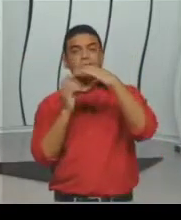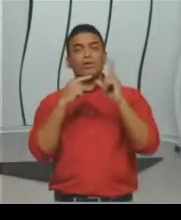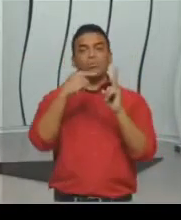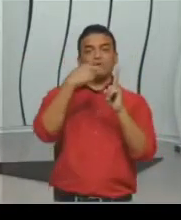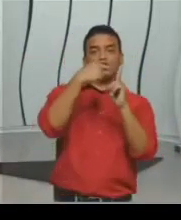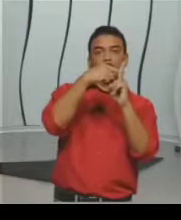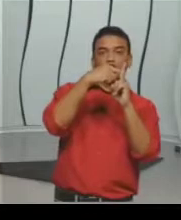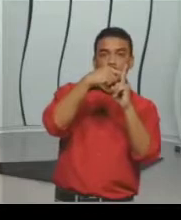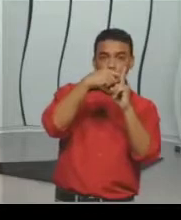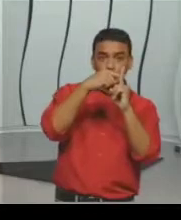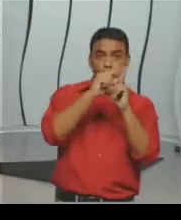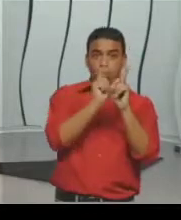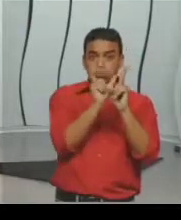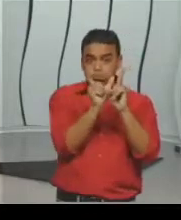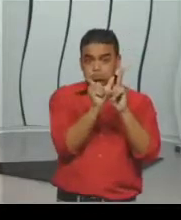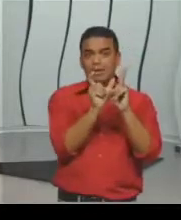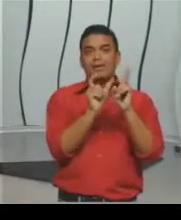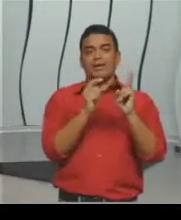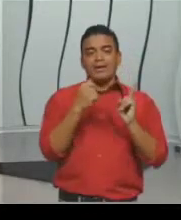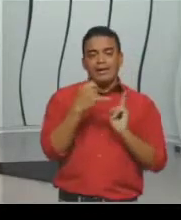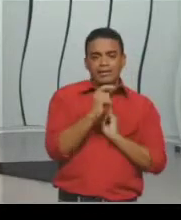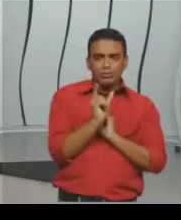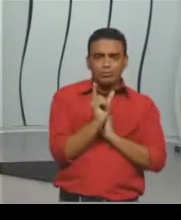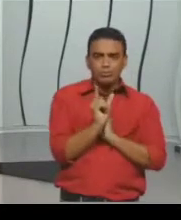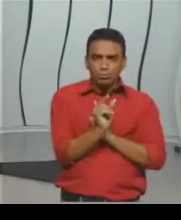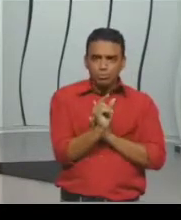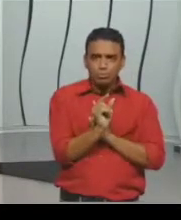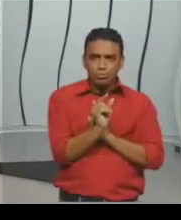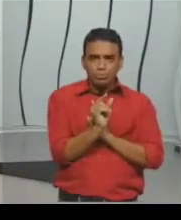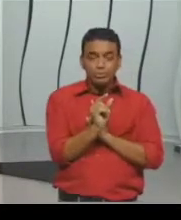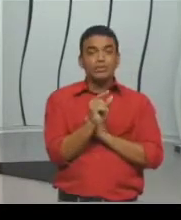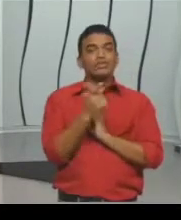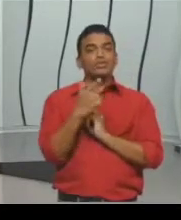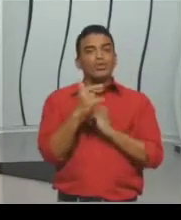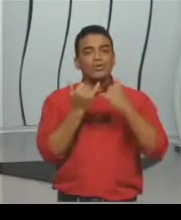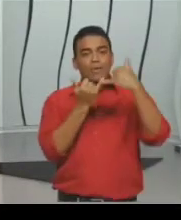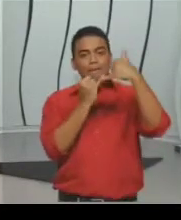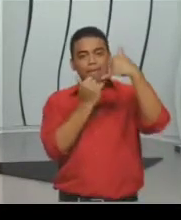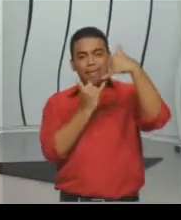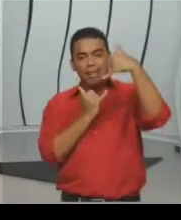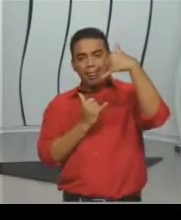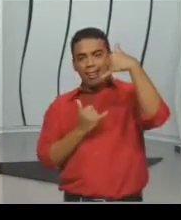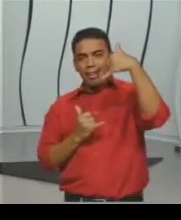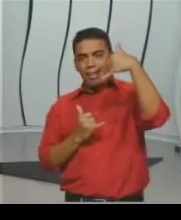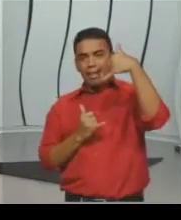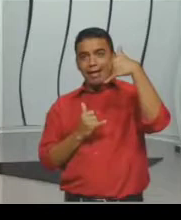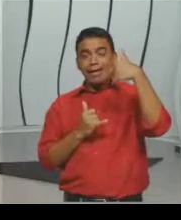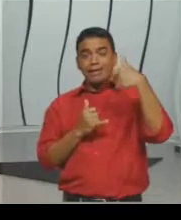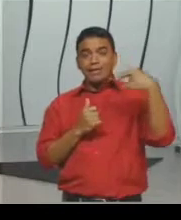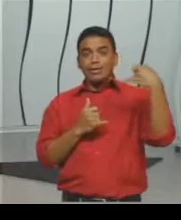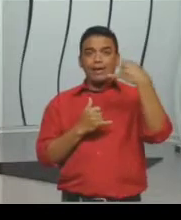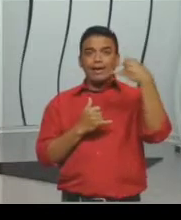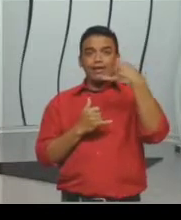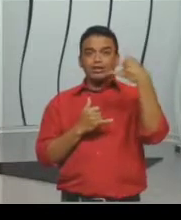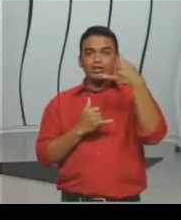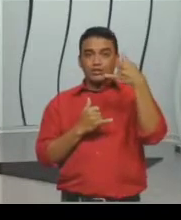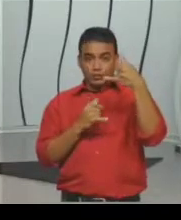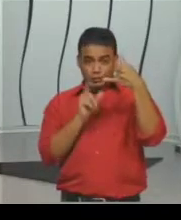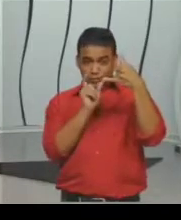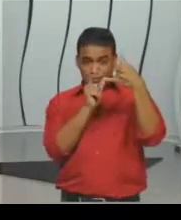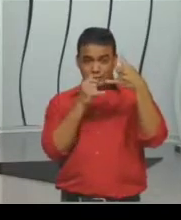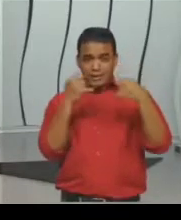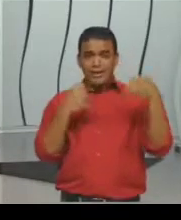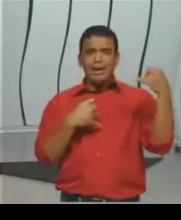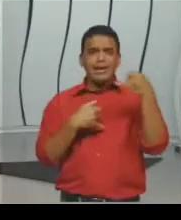negativo, representar os elétrons passando aqui, ó. Repare que a chave está aqui nesse ponto agora, né? A chave